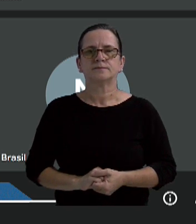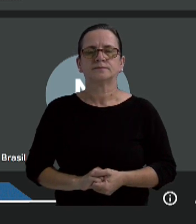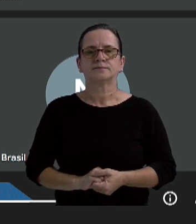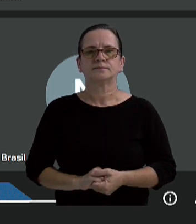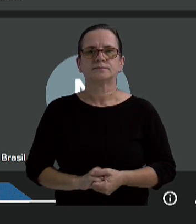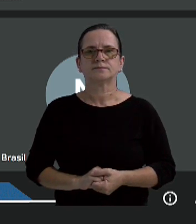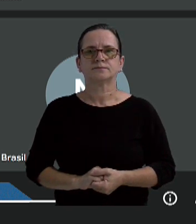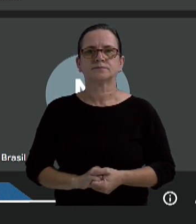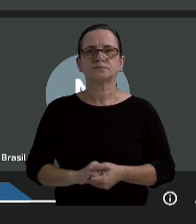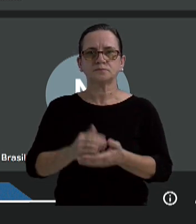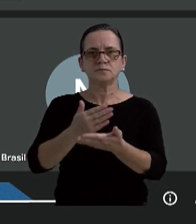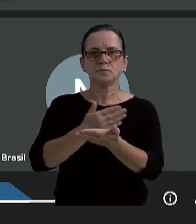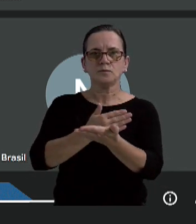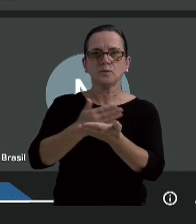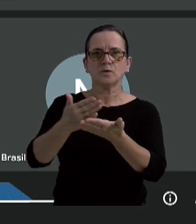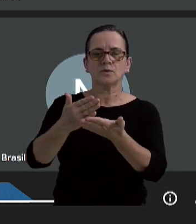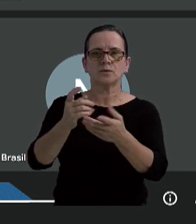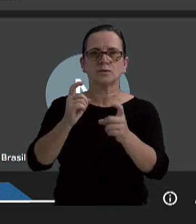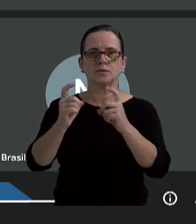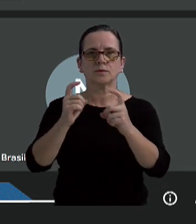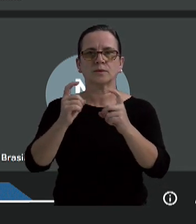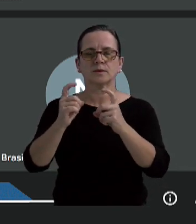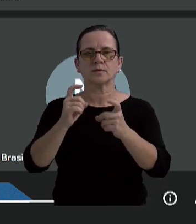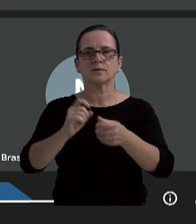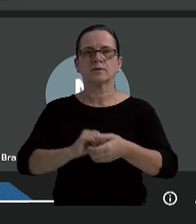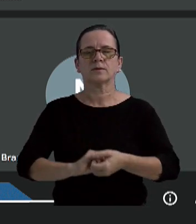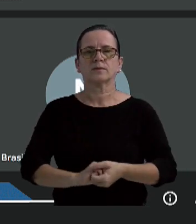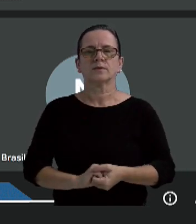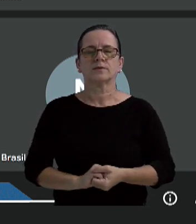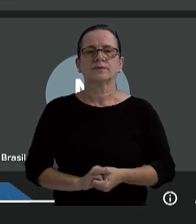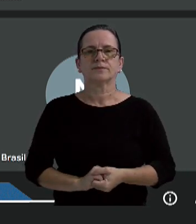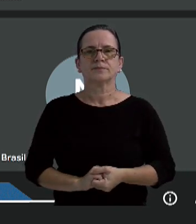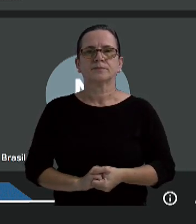bom vamos dar andamento não não vai confirmar o vereador